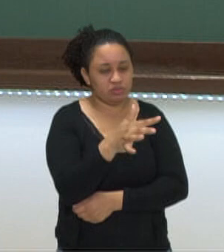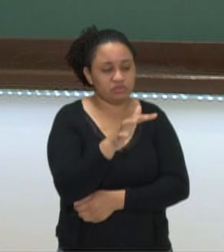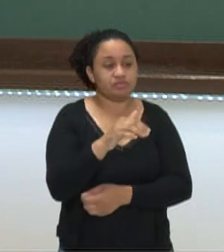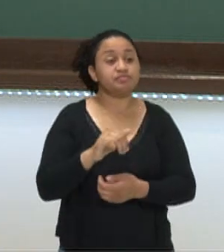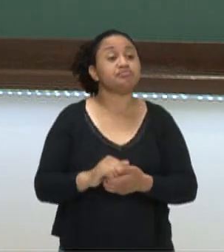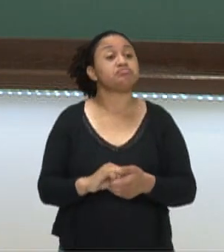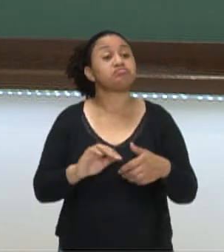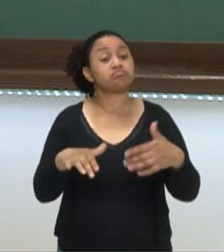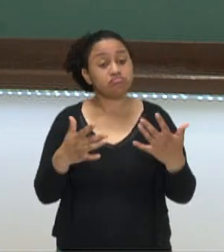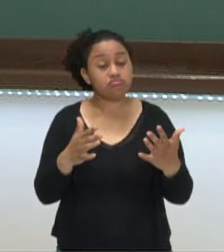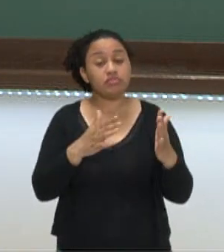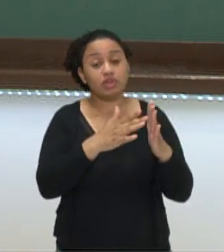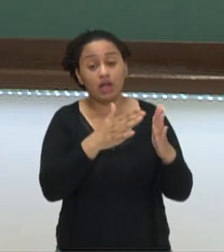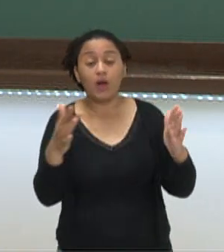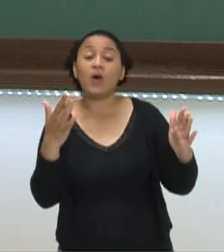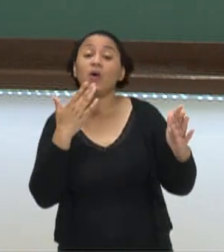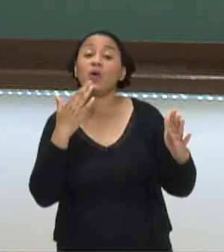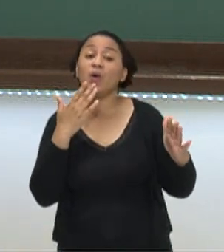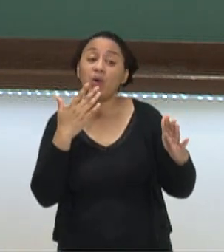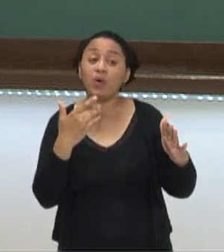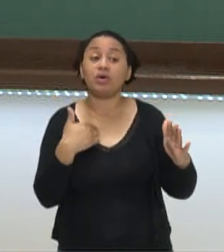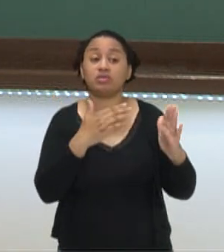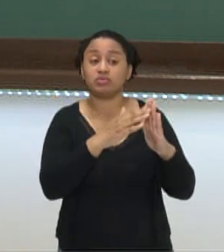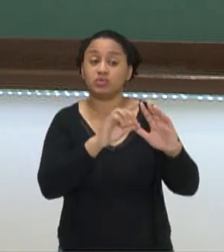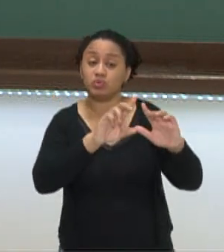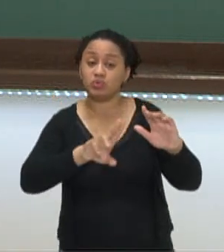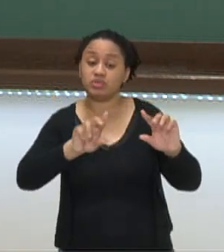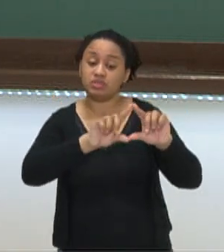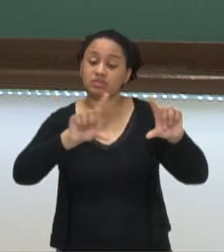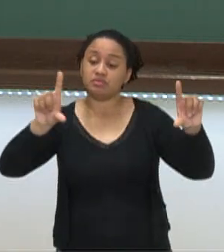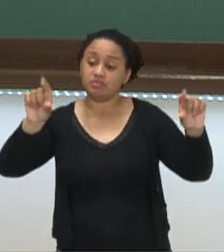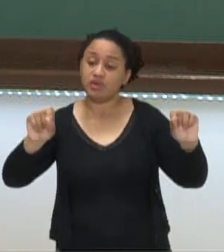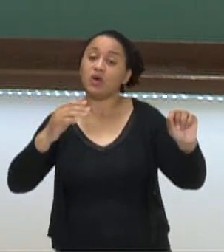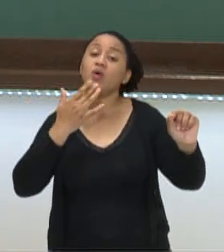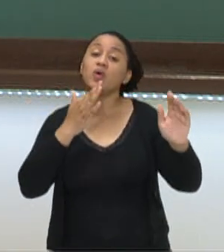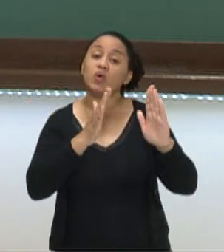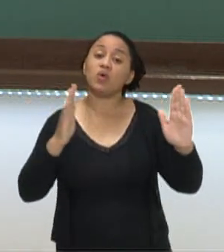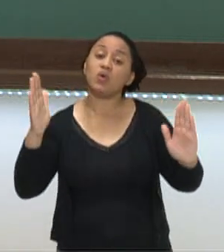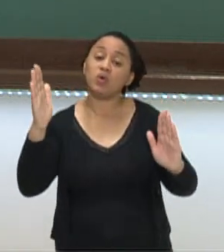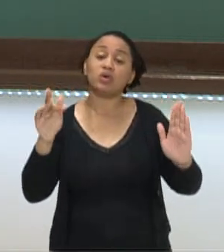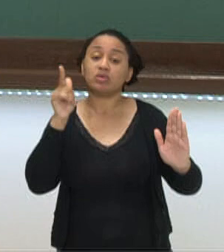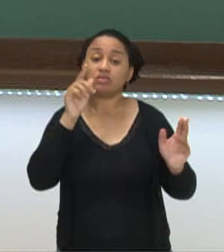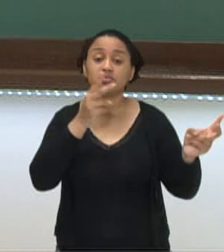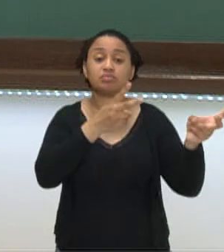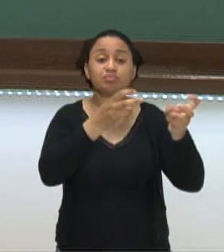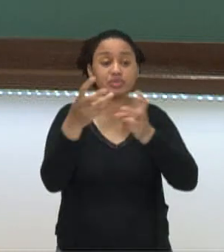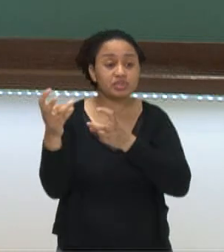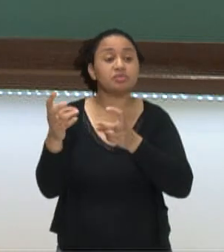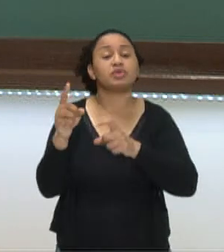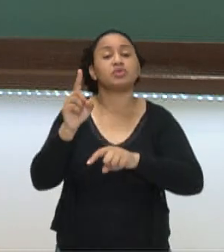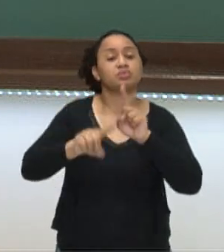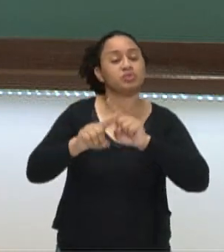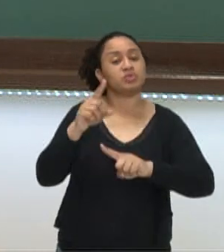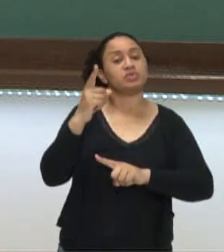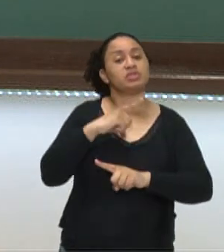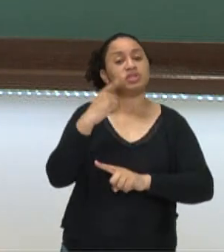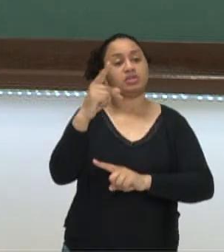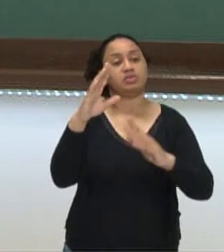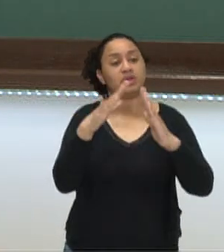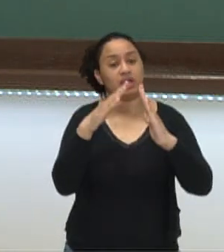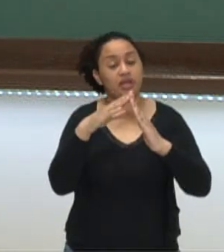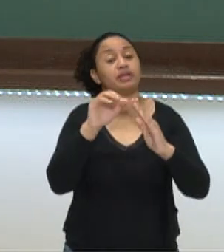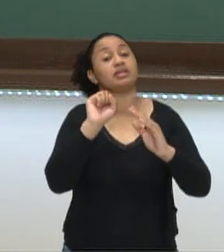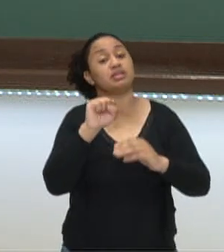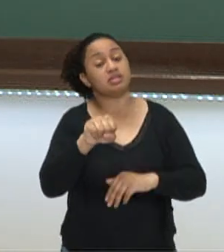E aí, por essas cores, usando essa escala, você consegue identificar os produtos que tem na sua casa, se eles